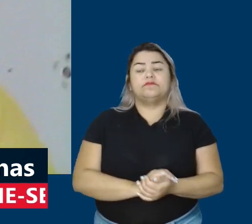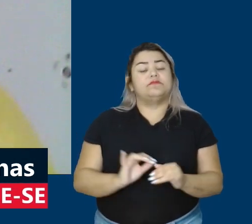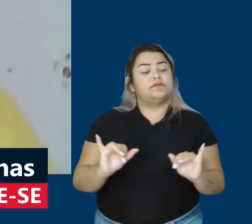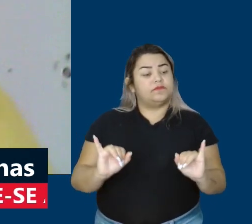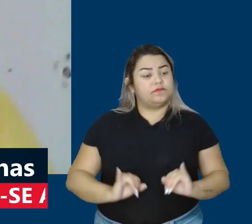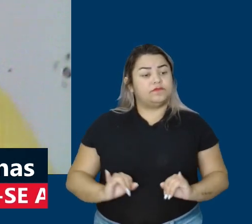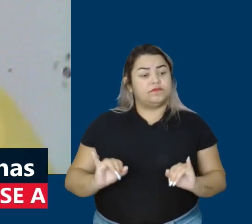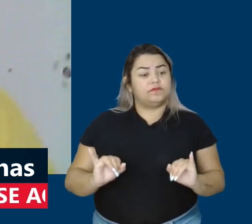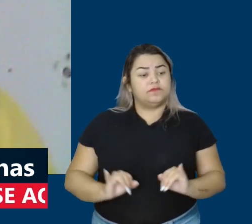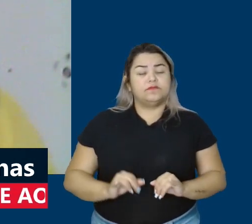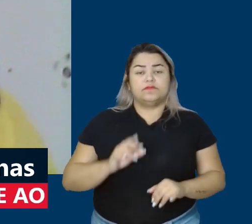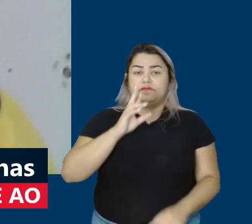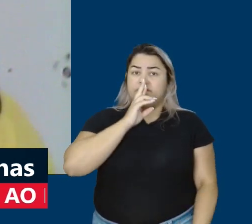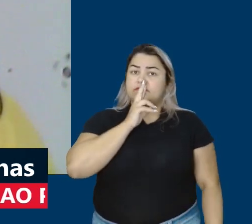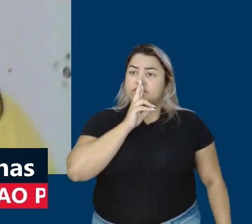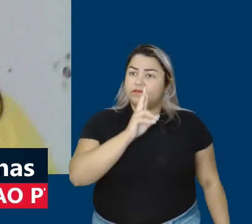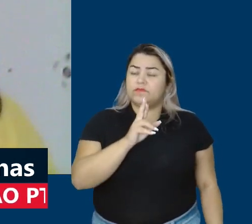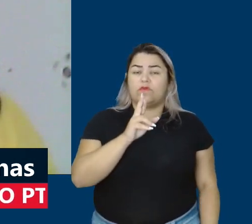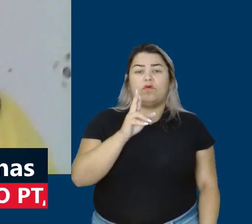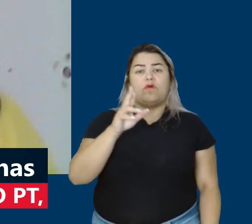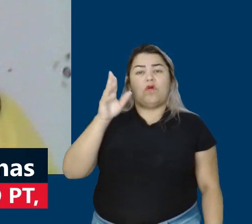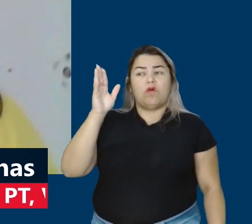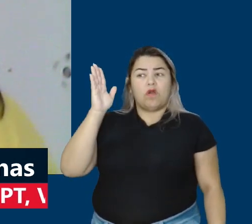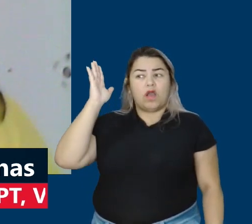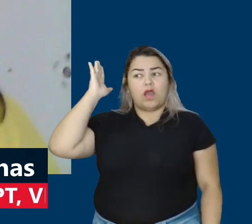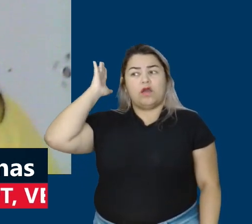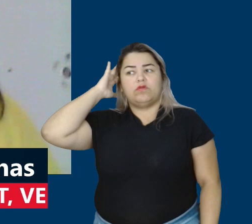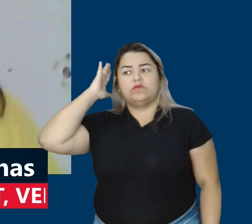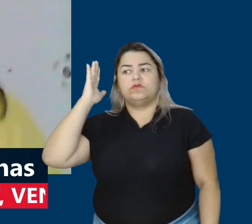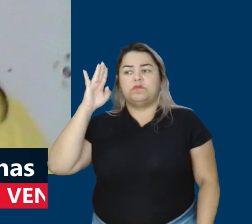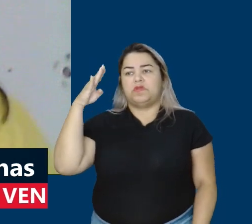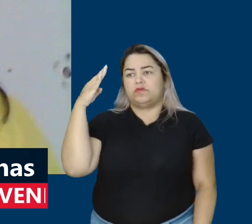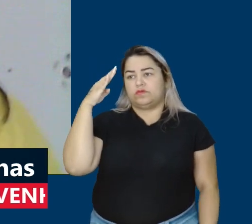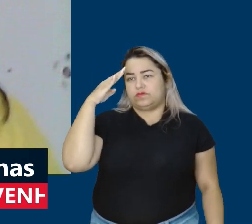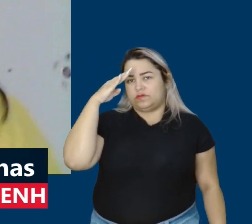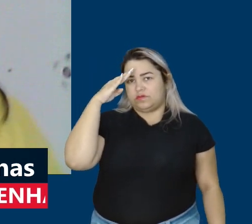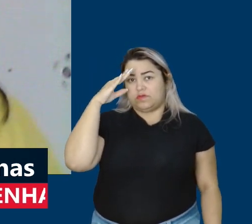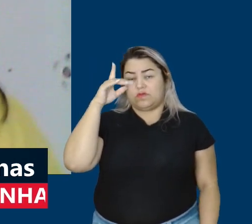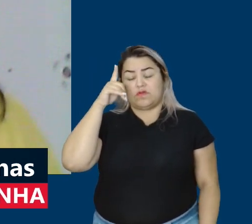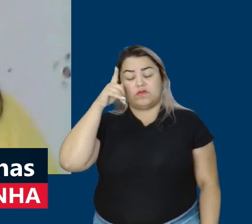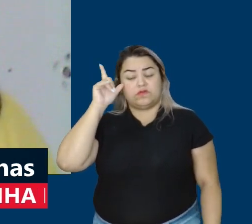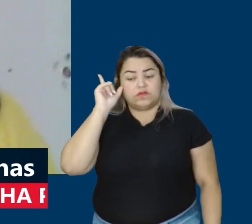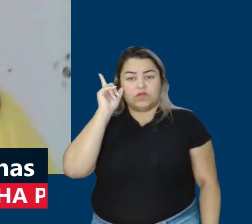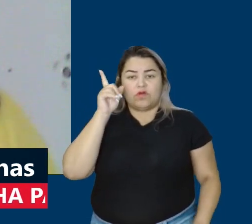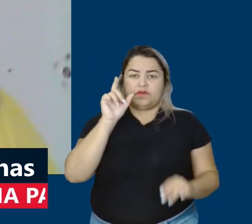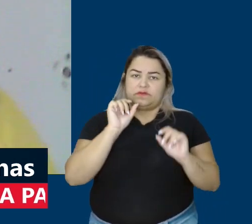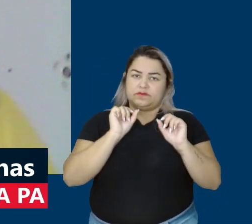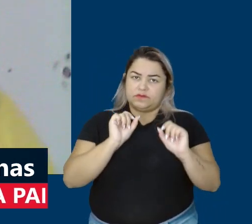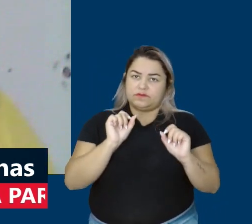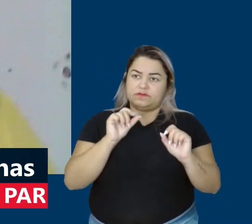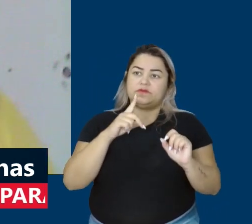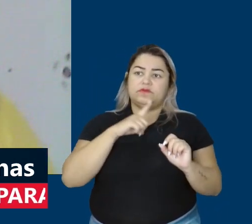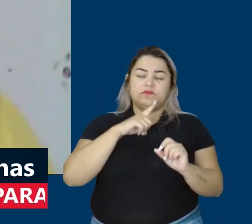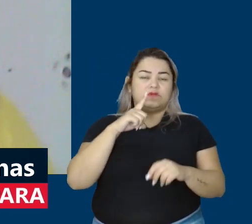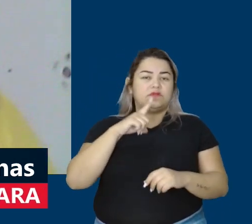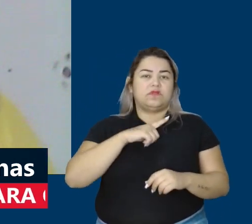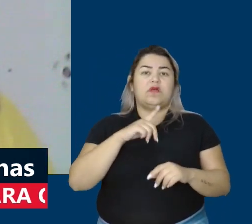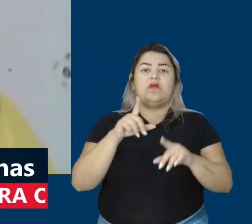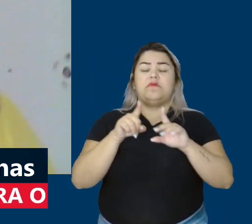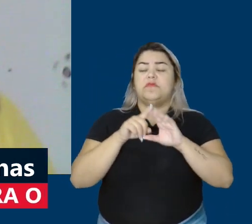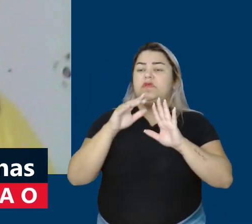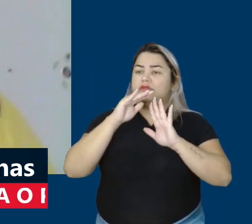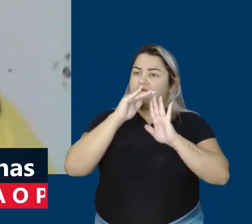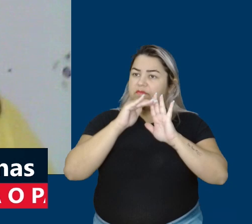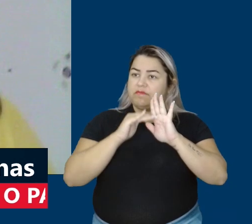sofreram com um resultado trágico, né, de um governo anterior, né, que tinha na